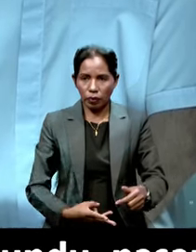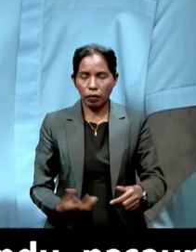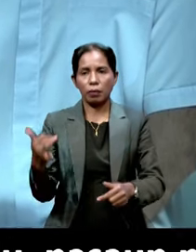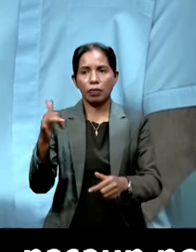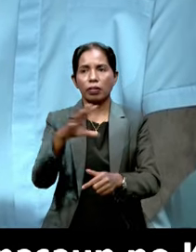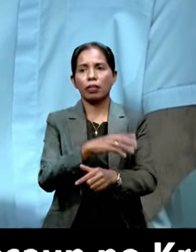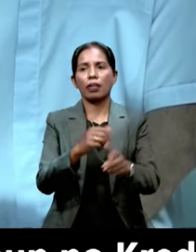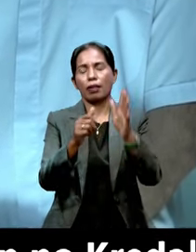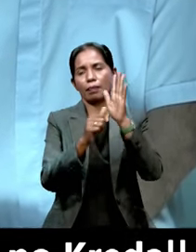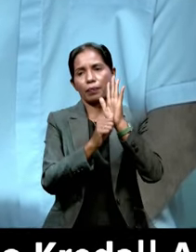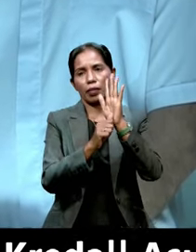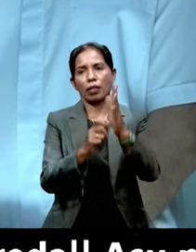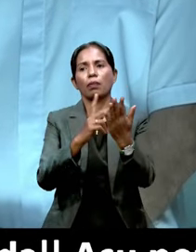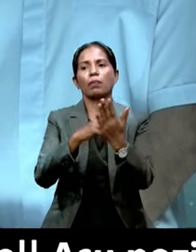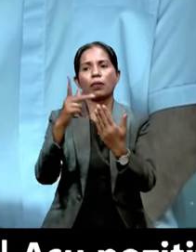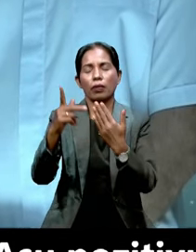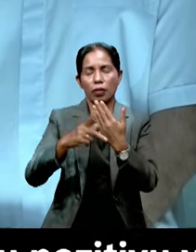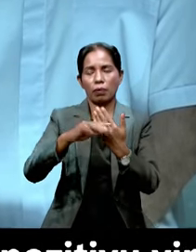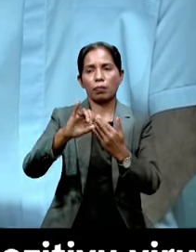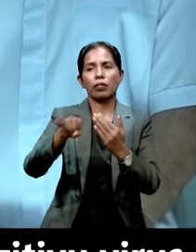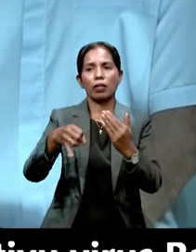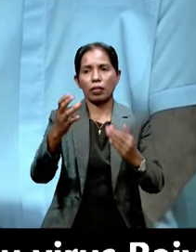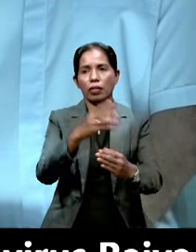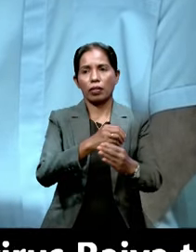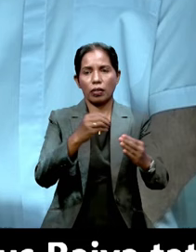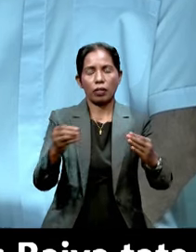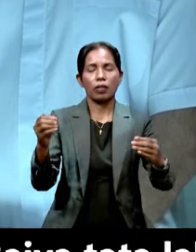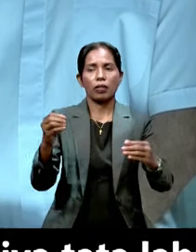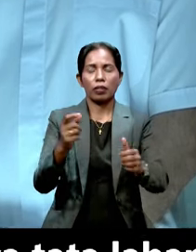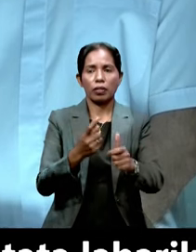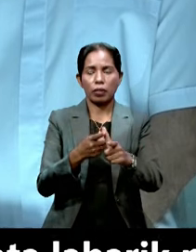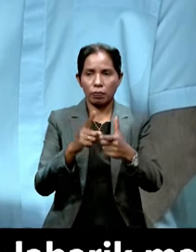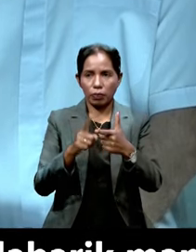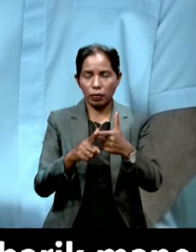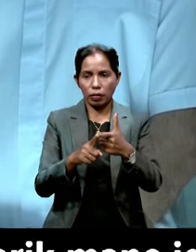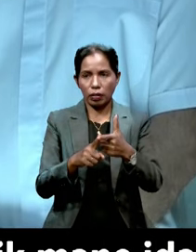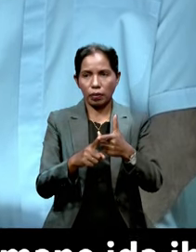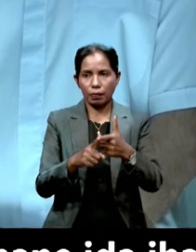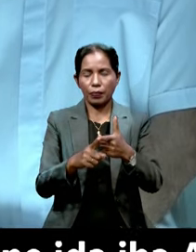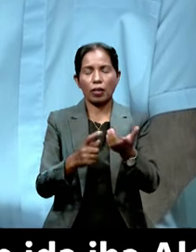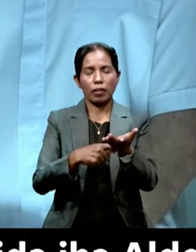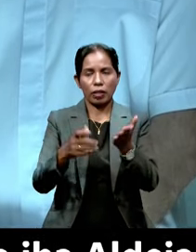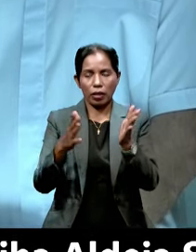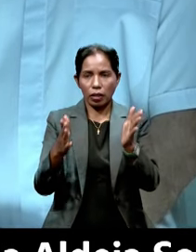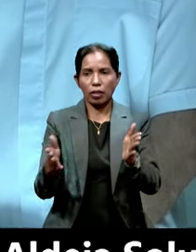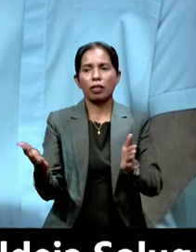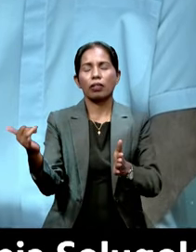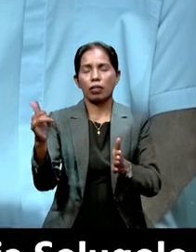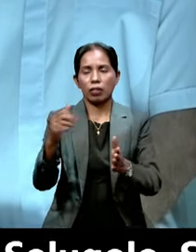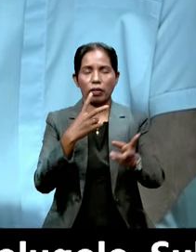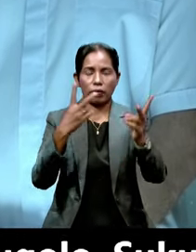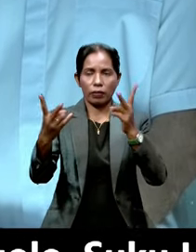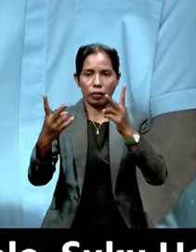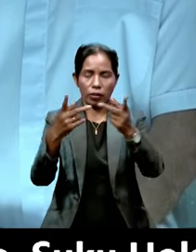temos apresenta o programa geral, e tu irmã, sei tem parte técnica, o dia técnico, mas sei a visita,